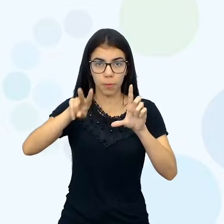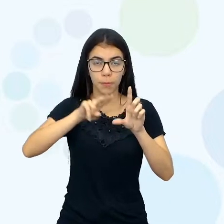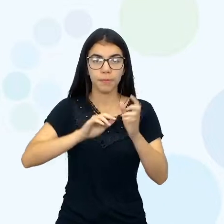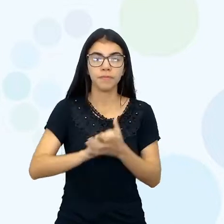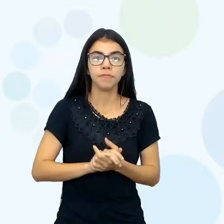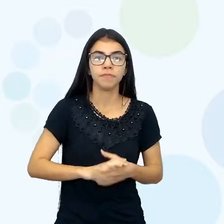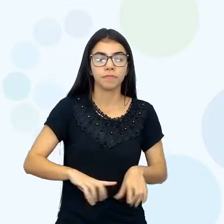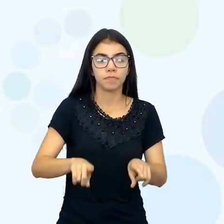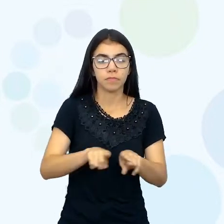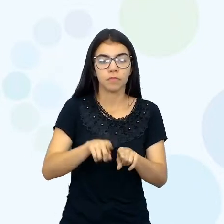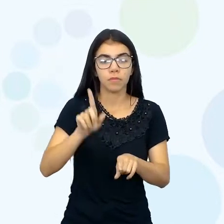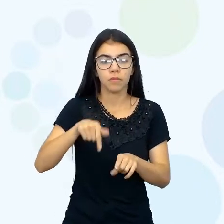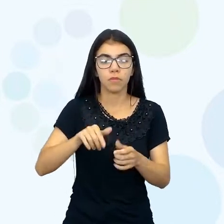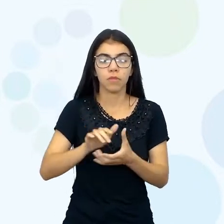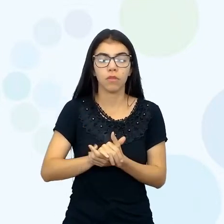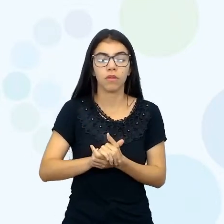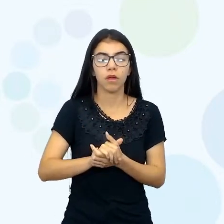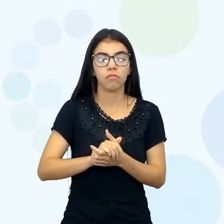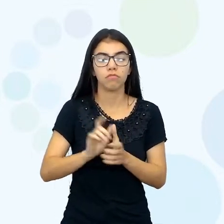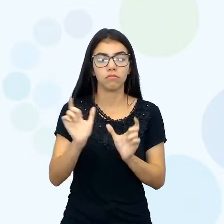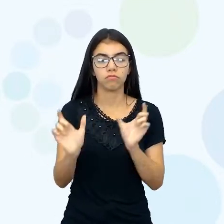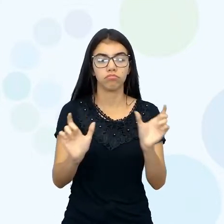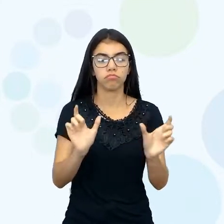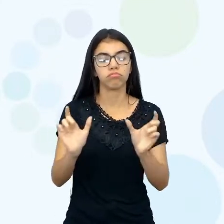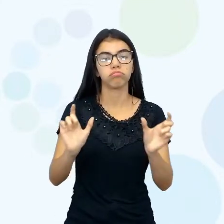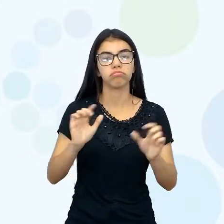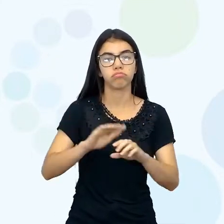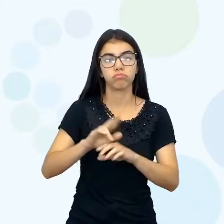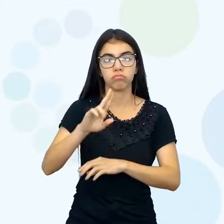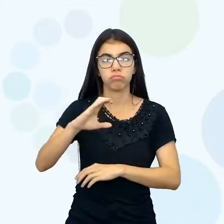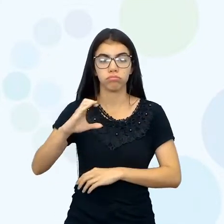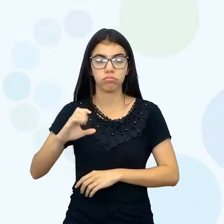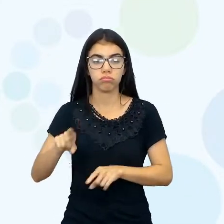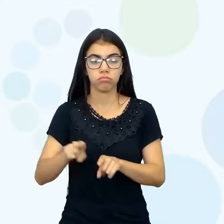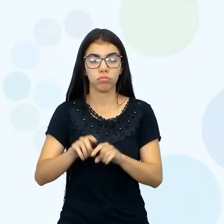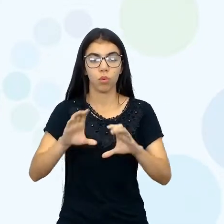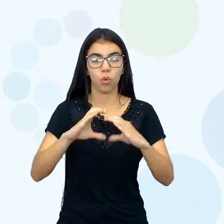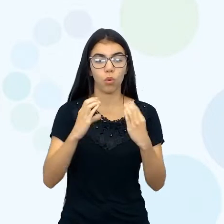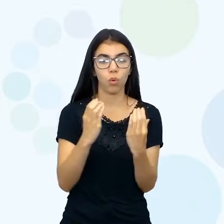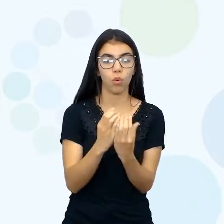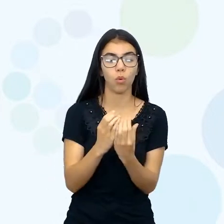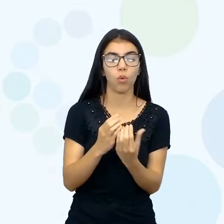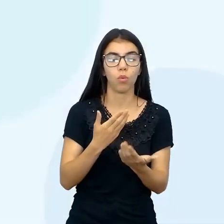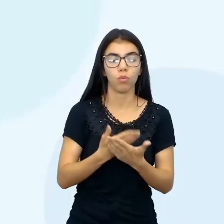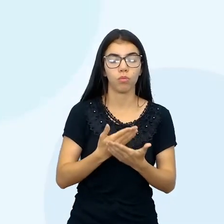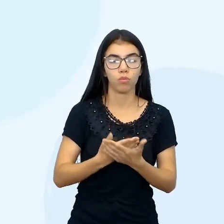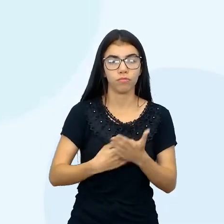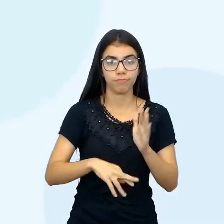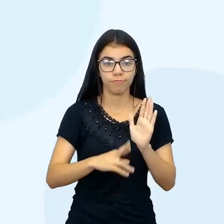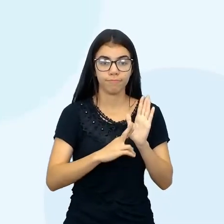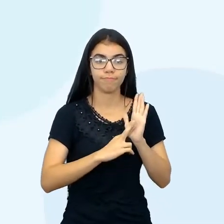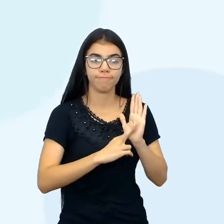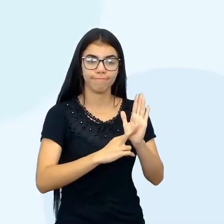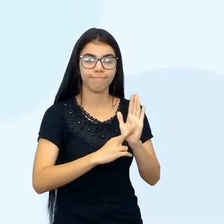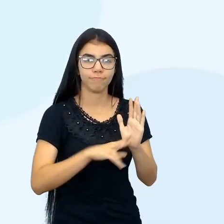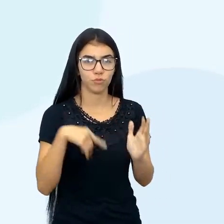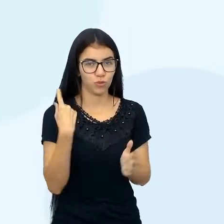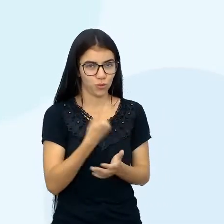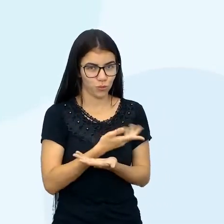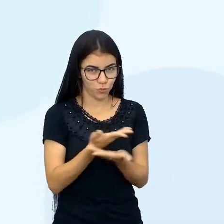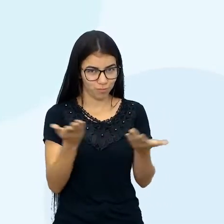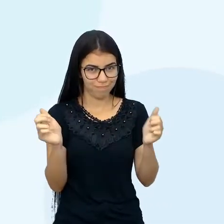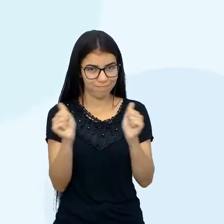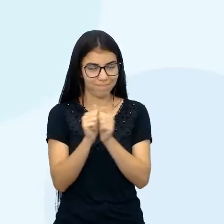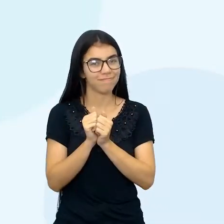tá bom? Muito além das palavras. Eu, como disse, sou do Clube de Estudo das Representações. Sou não, somos, porque eu não